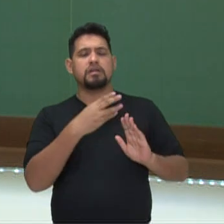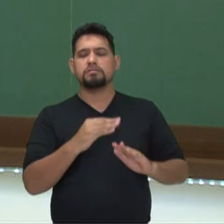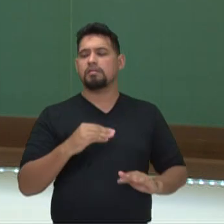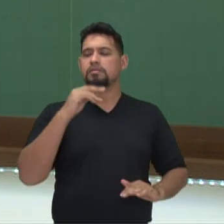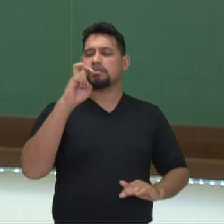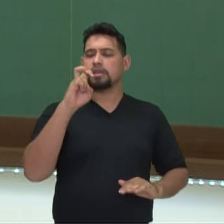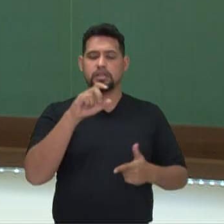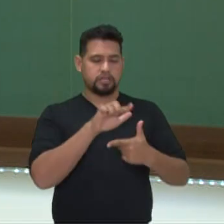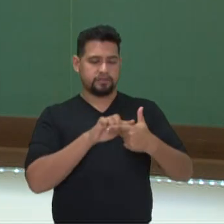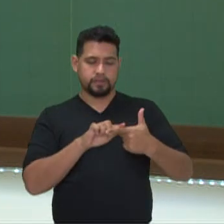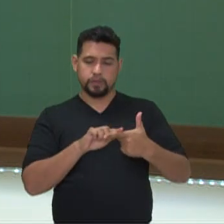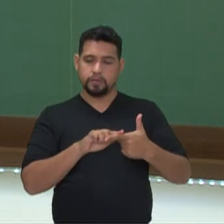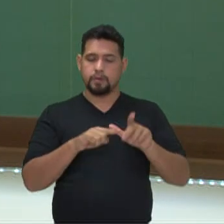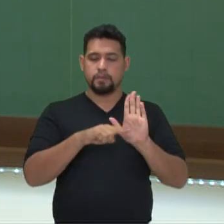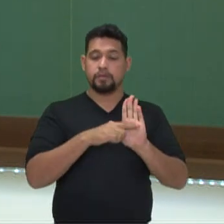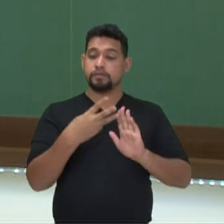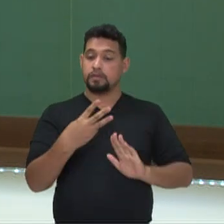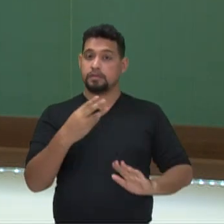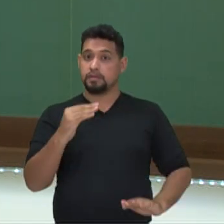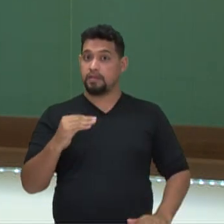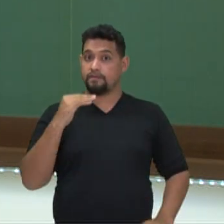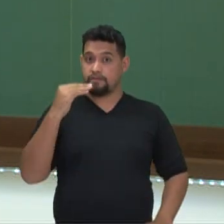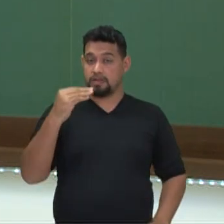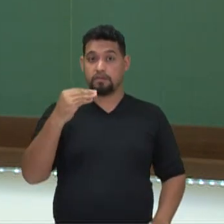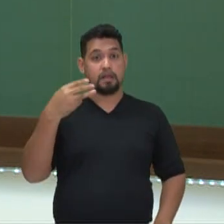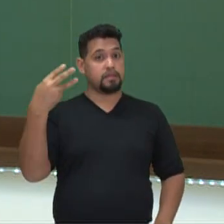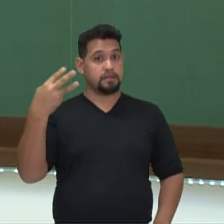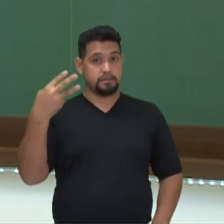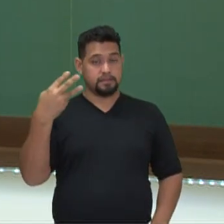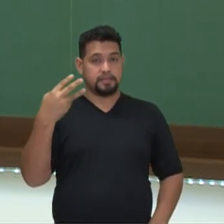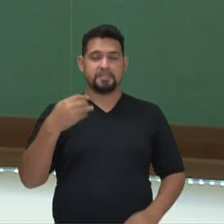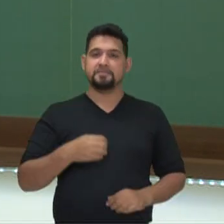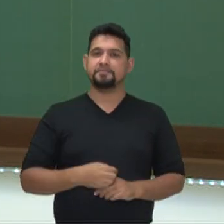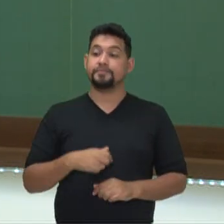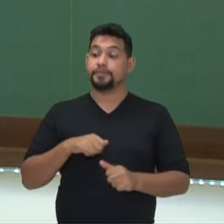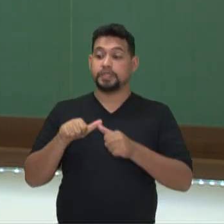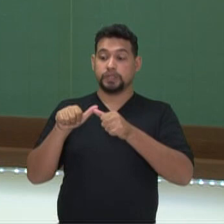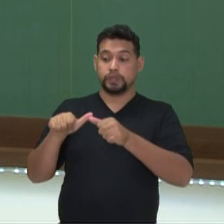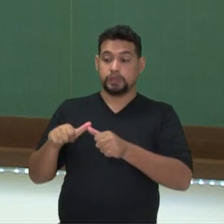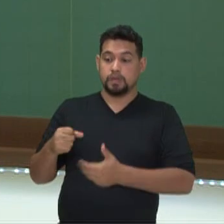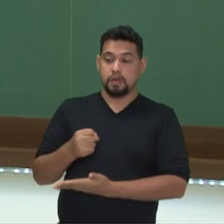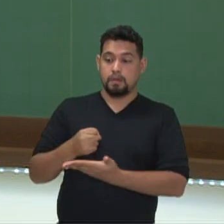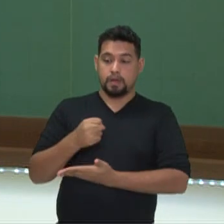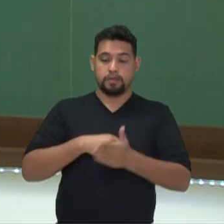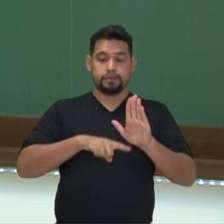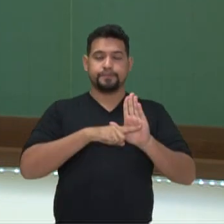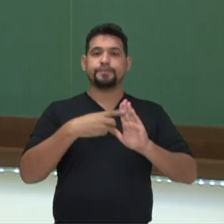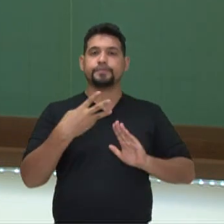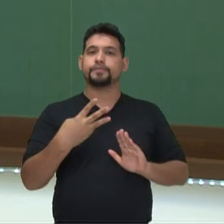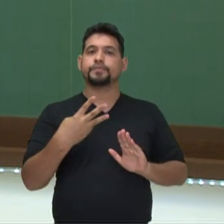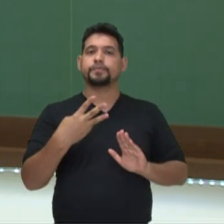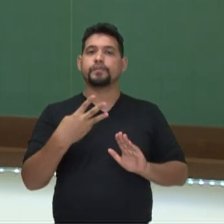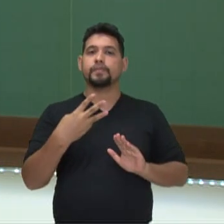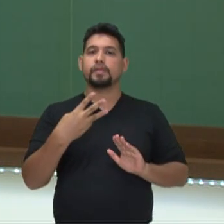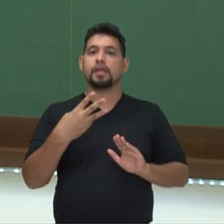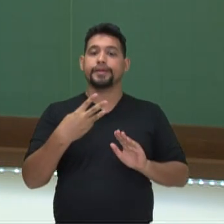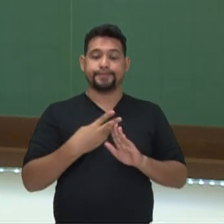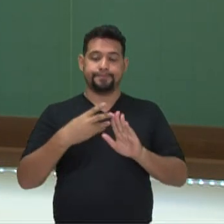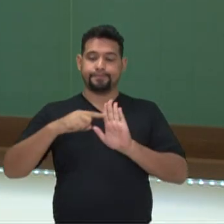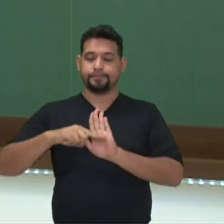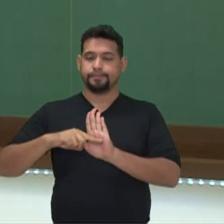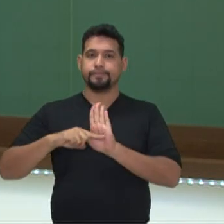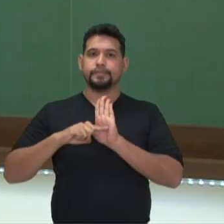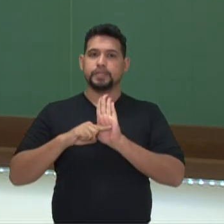potência, dividido por menos 3 elevado à terceira, eu vou manter a base menos 3 e subtrair